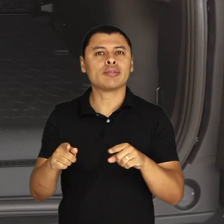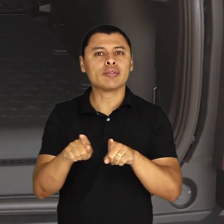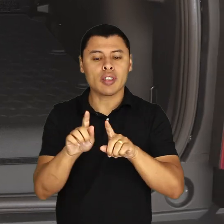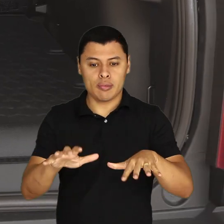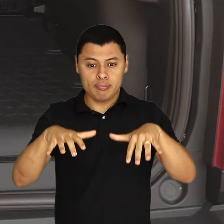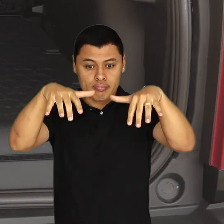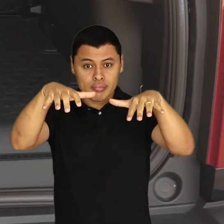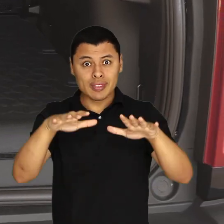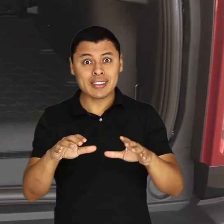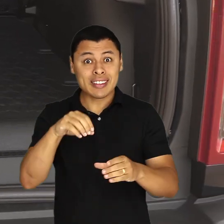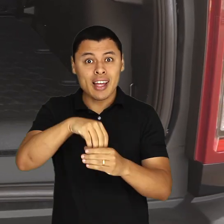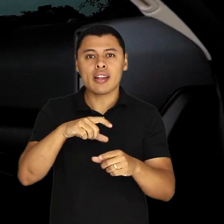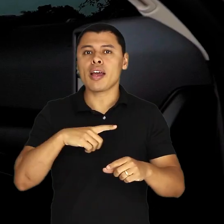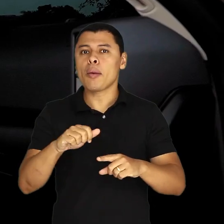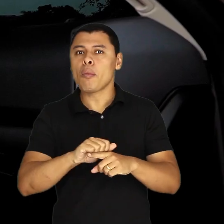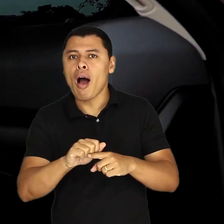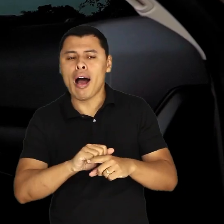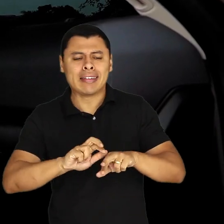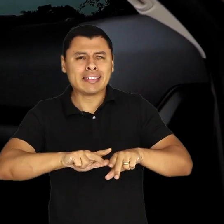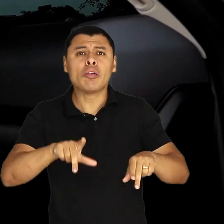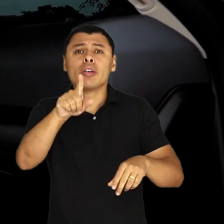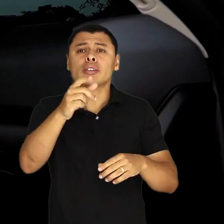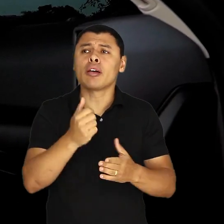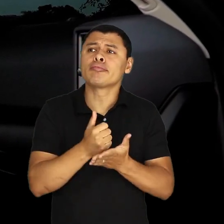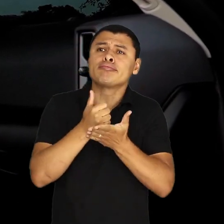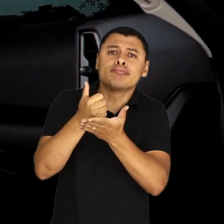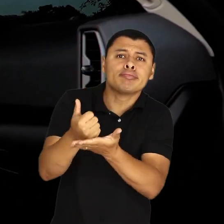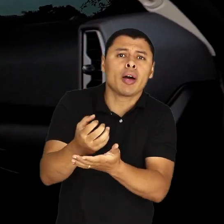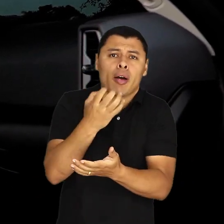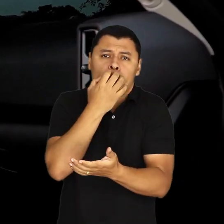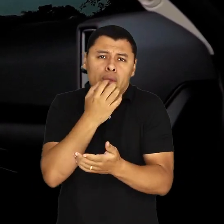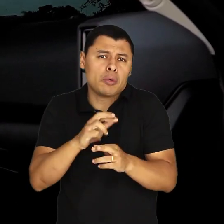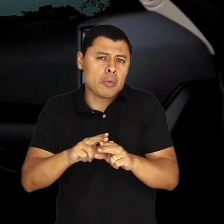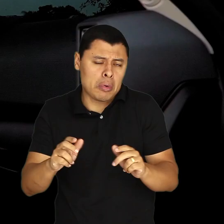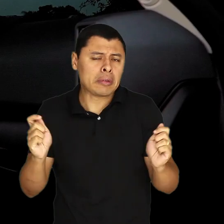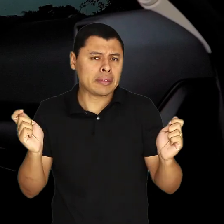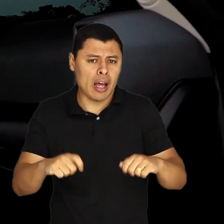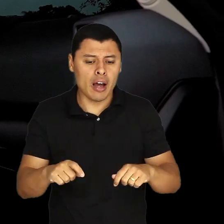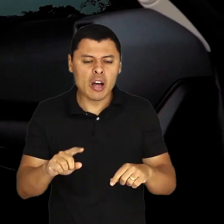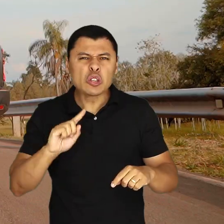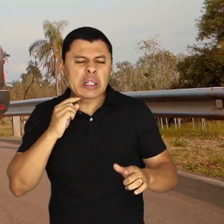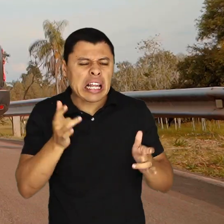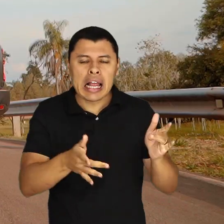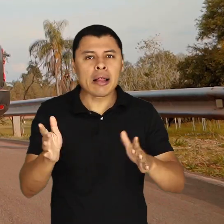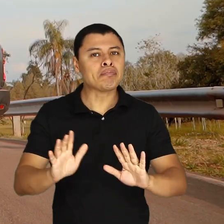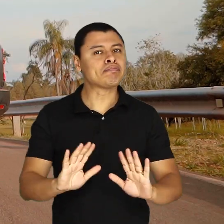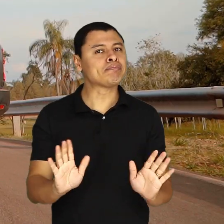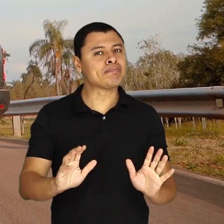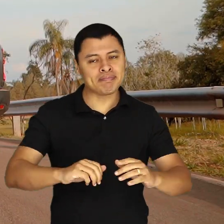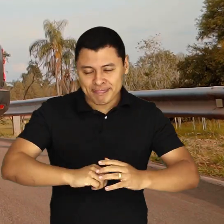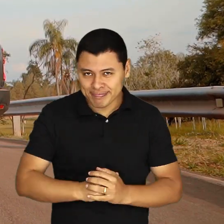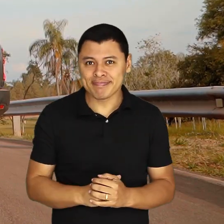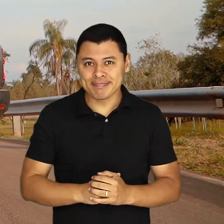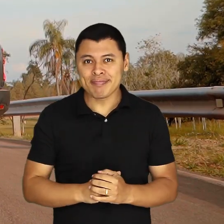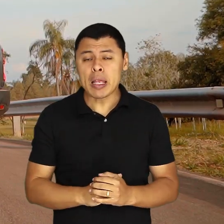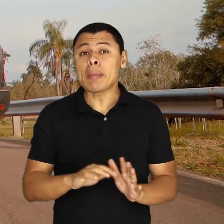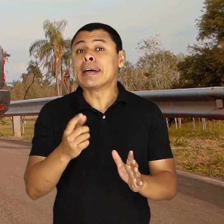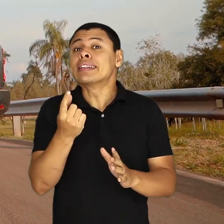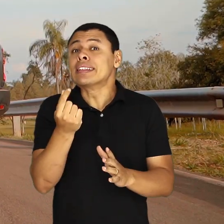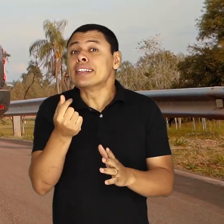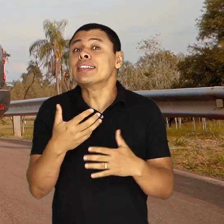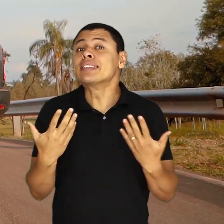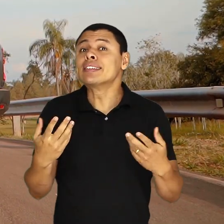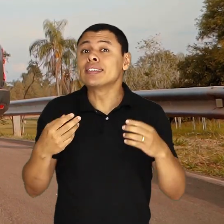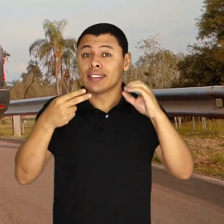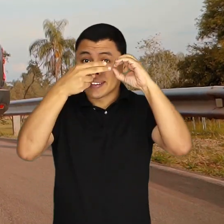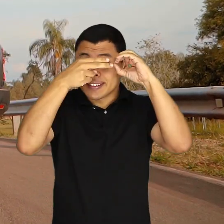traseiro e até mesmo porta-malas, facilitando a vida de quem tem pet ou faz aí um off-road leve ocasional. Agora, como é que vai funcionar tudo isso aí na prática? Quanto